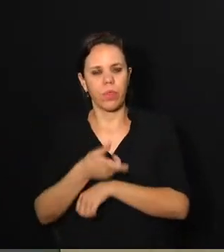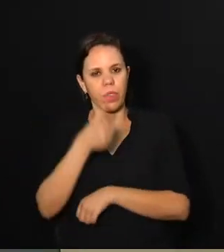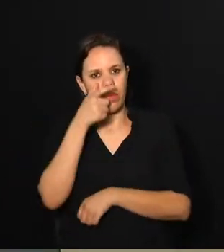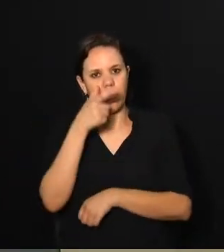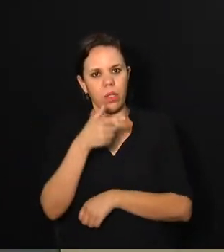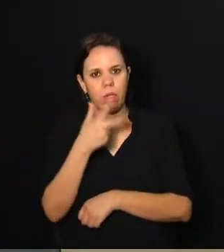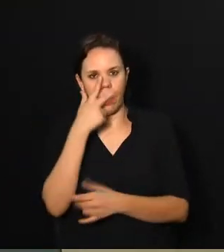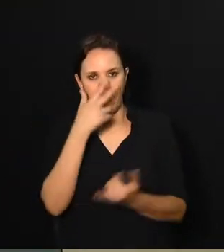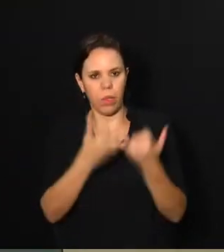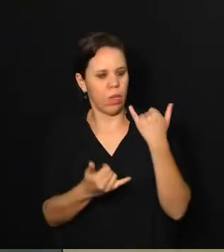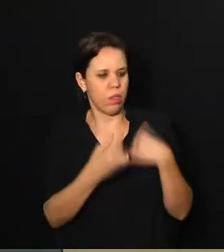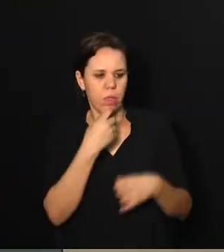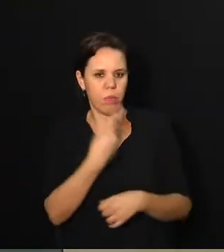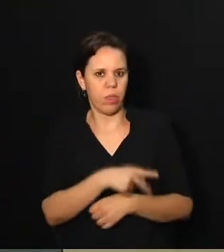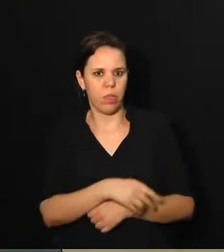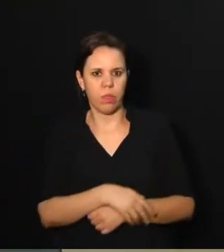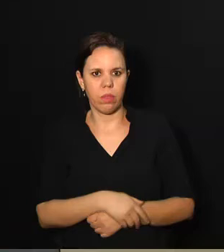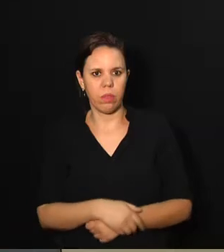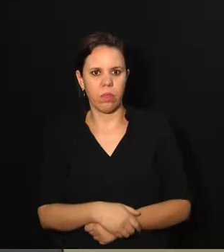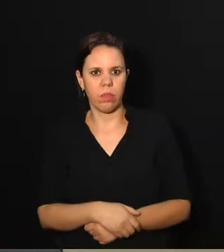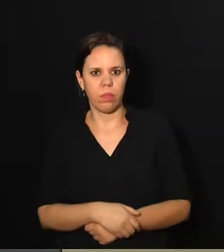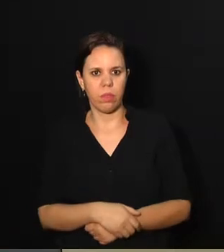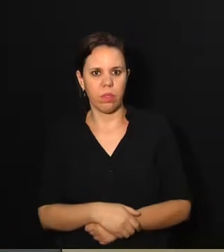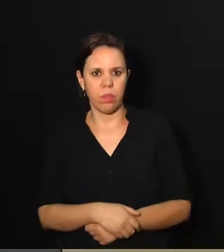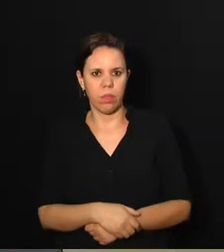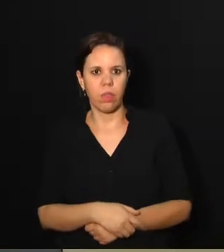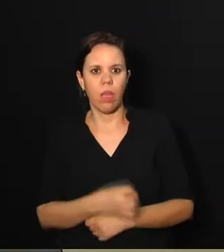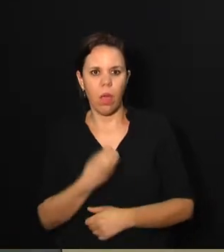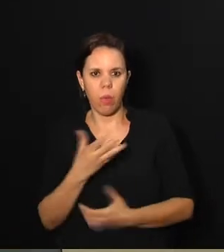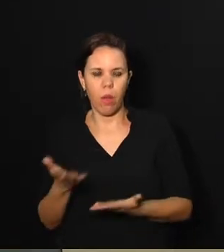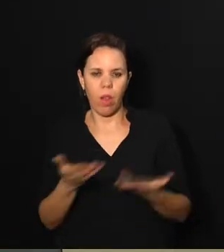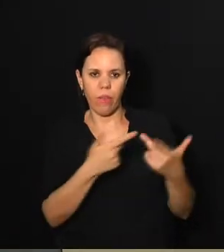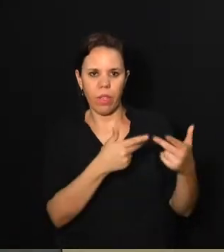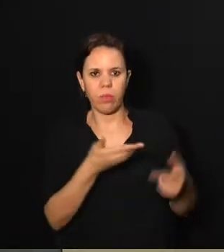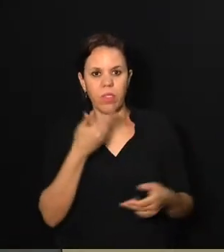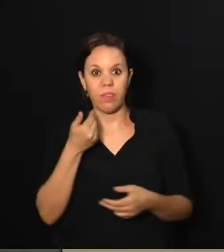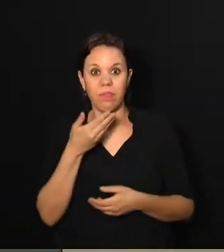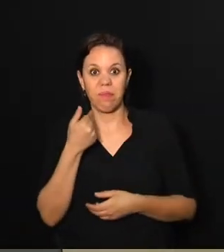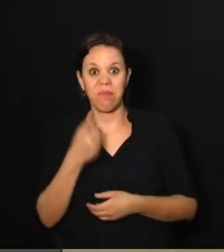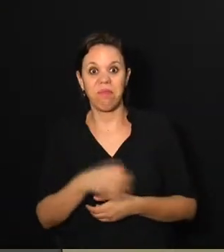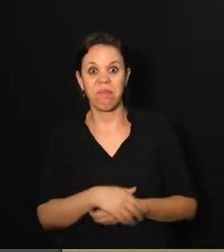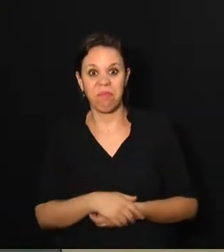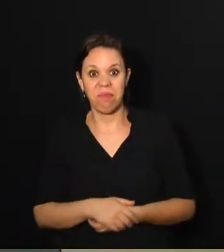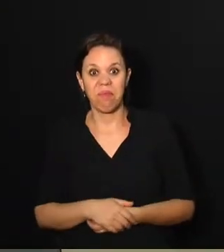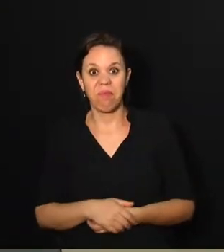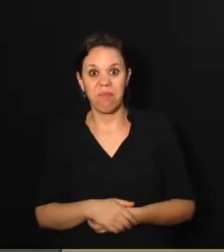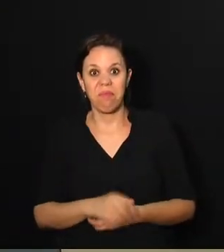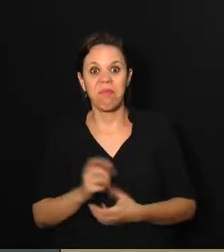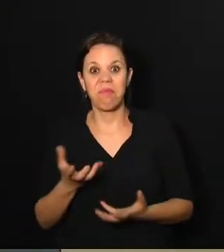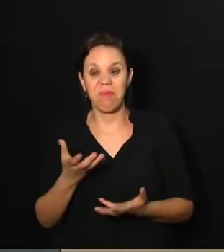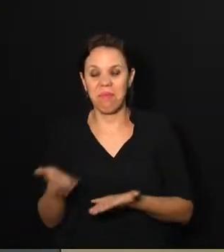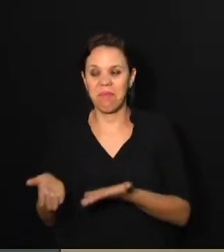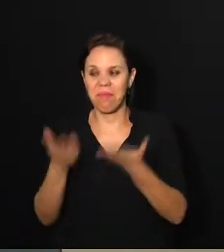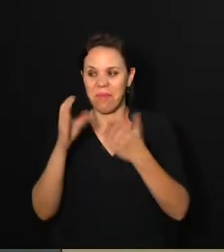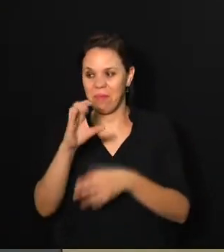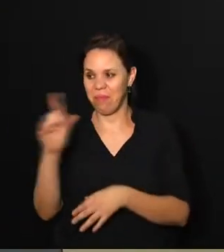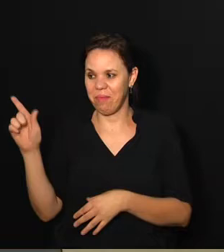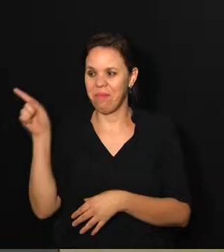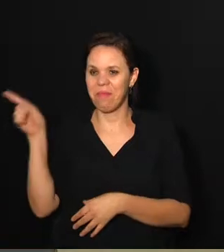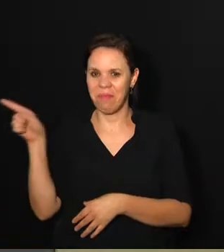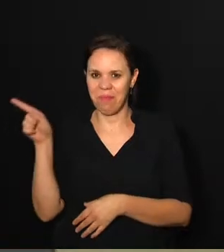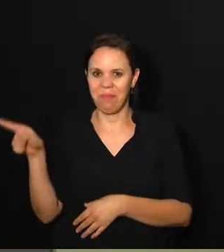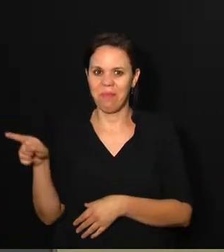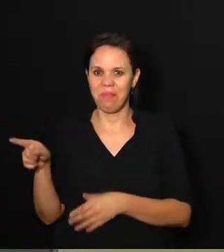nem parece ser Campinas. Então, é bom levar as coisas para lá, é mais fácil. Agora, eu quero ver levar para o Campo Grande, onde